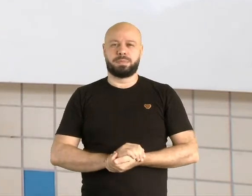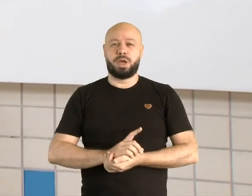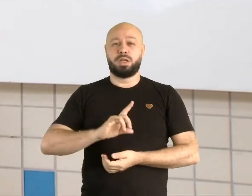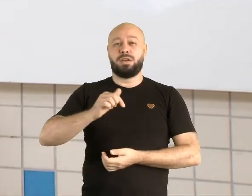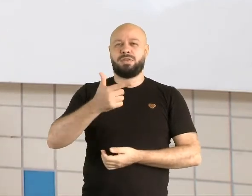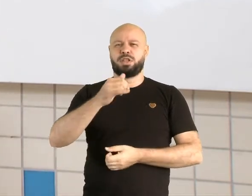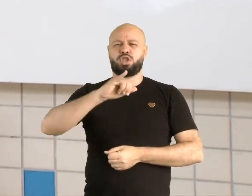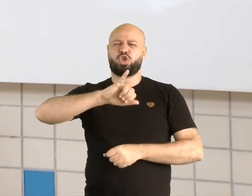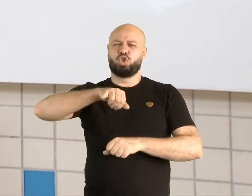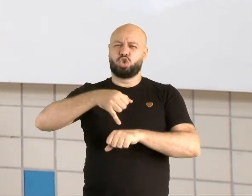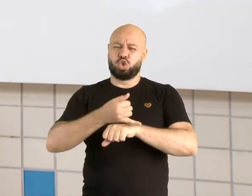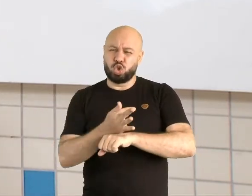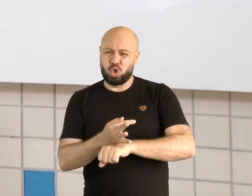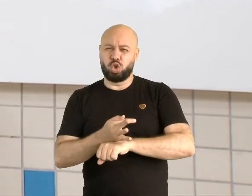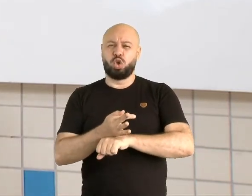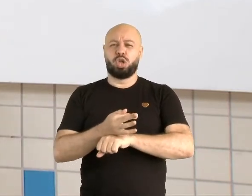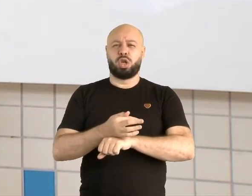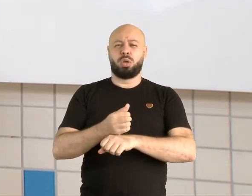de julho de